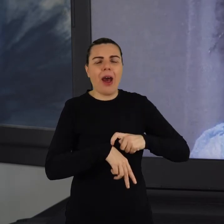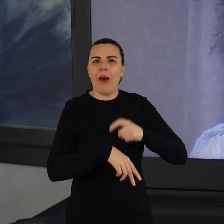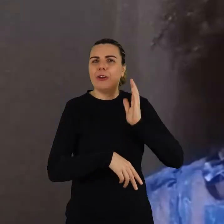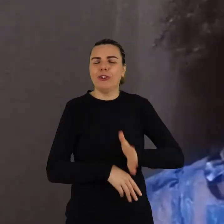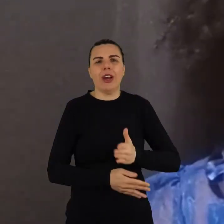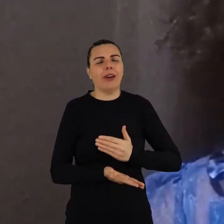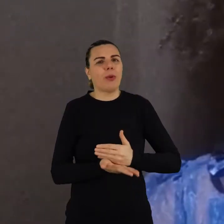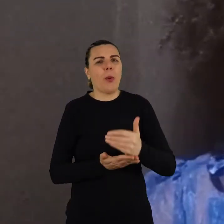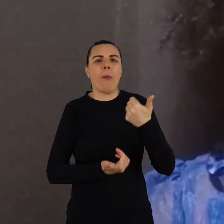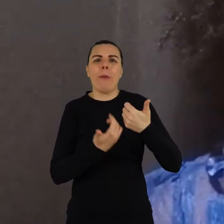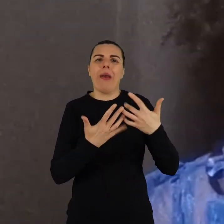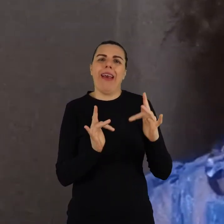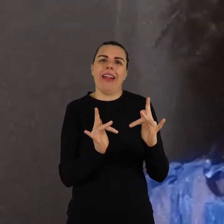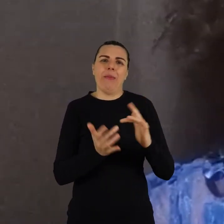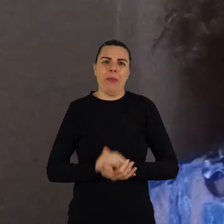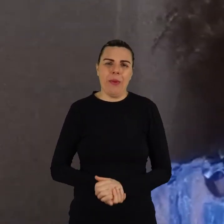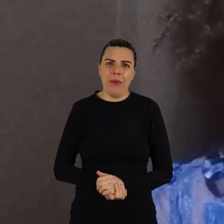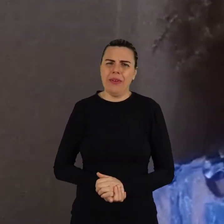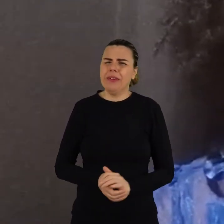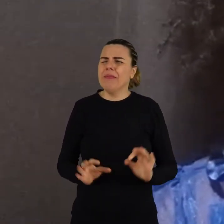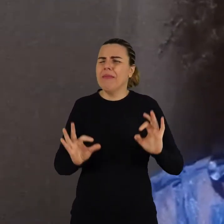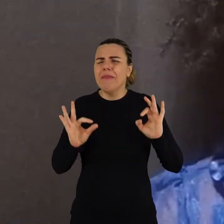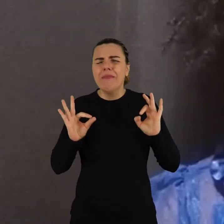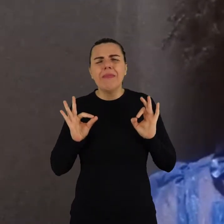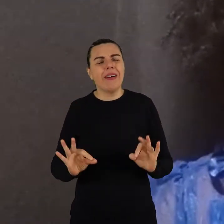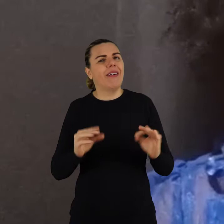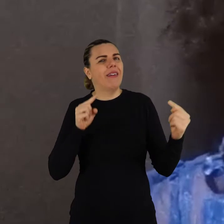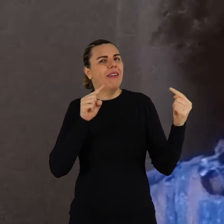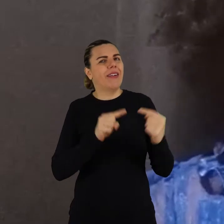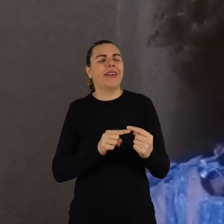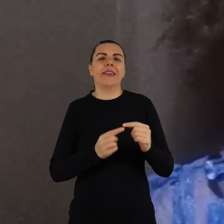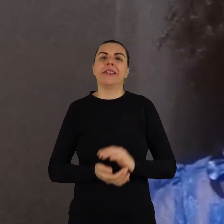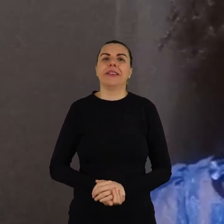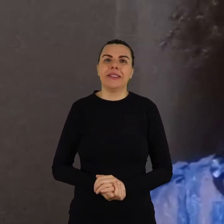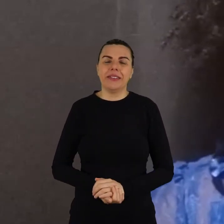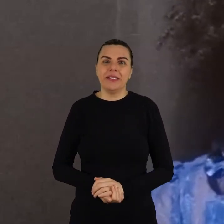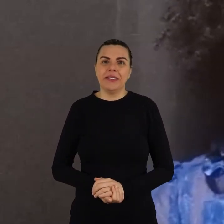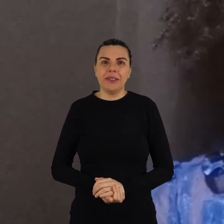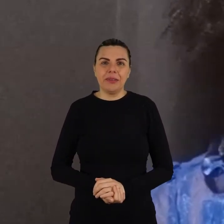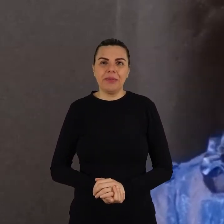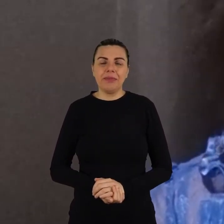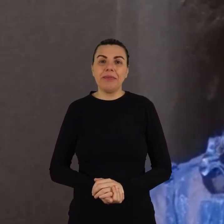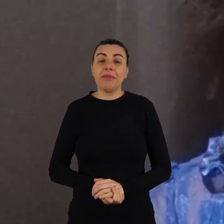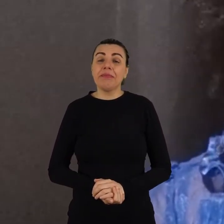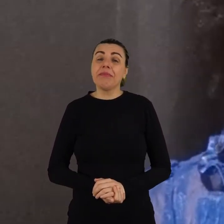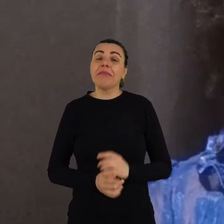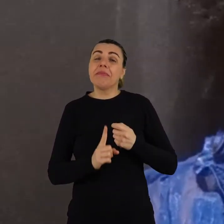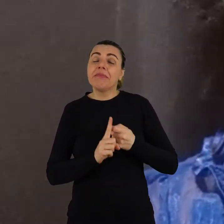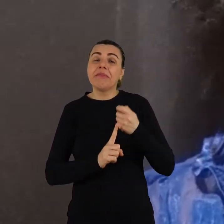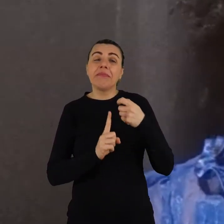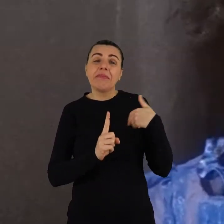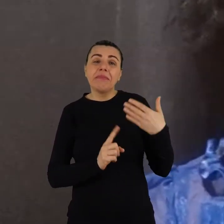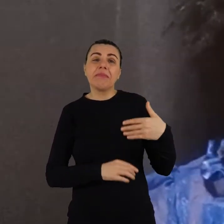a namorar. Era tudo perfeito, a gente combinava em tudo. Foi passando alguns